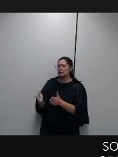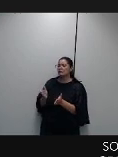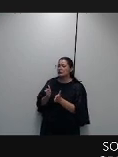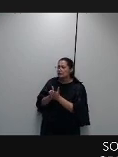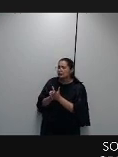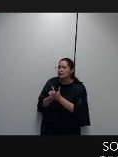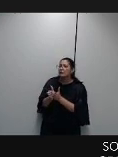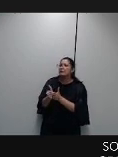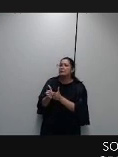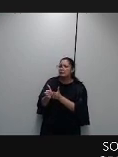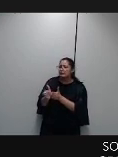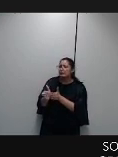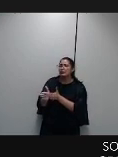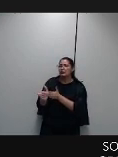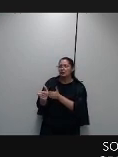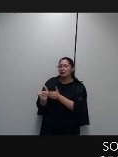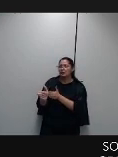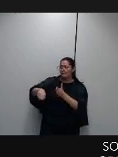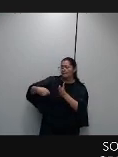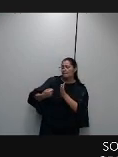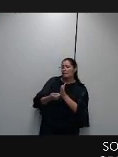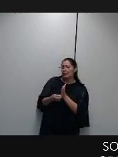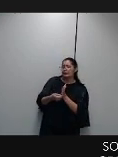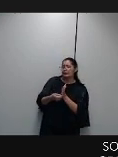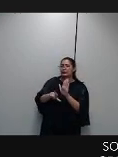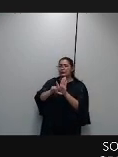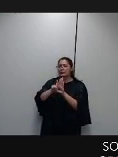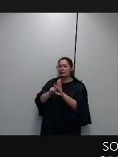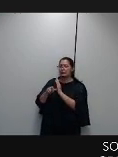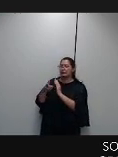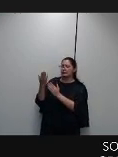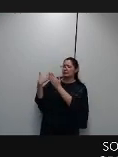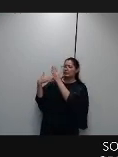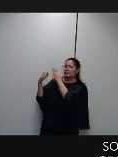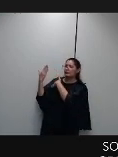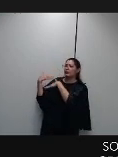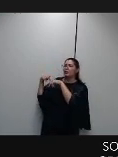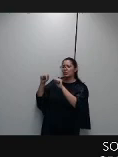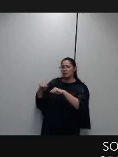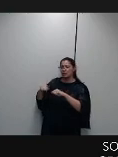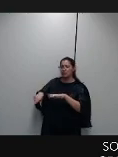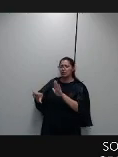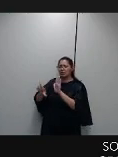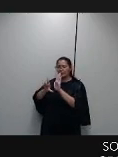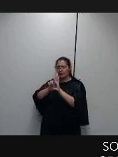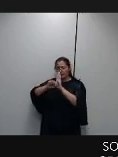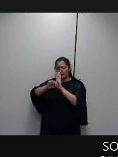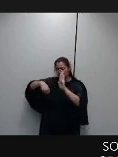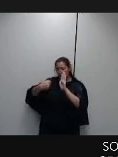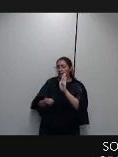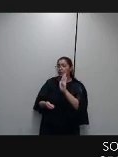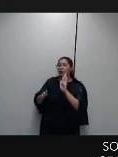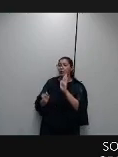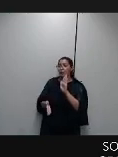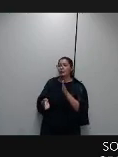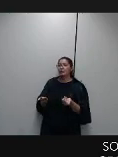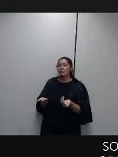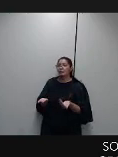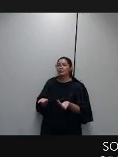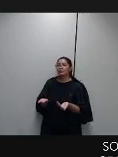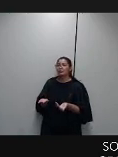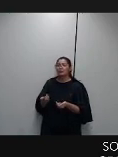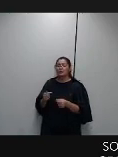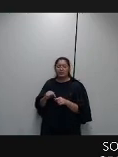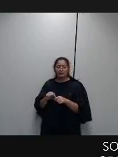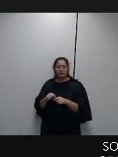como se aplicar a lei para uma situação anterior mas sim uma situação que está em curso e ainda não ou se já tivesse sido intimado